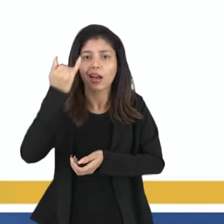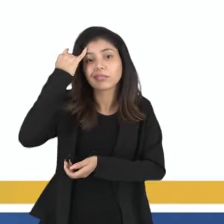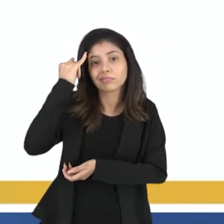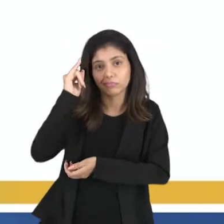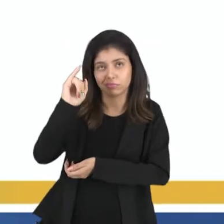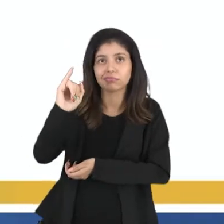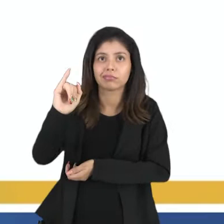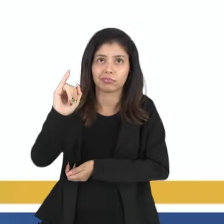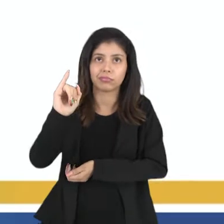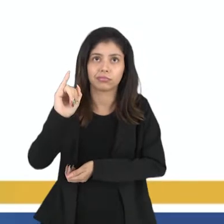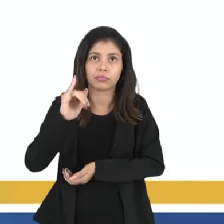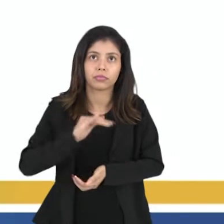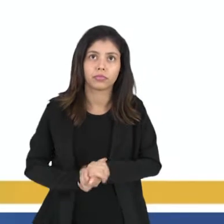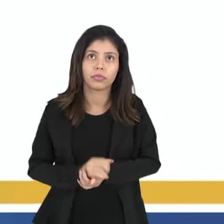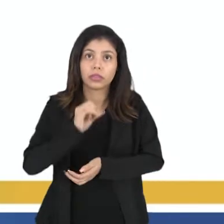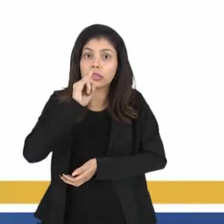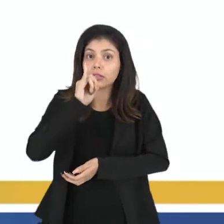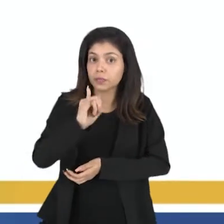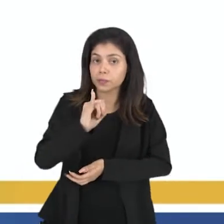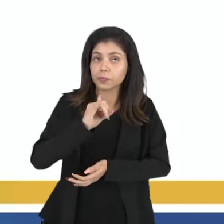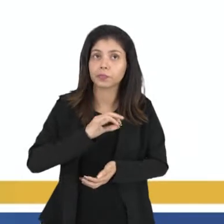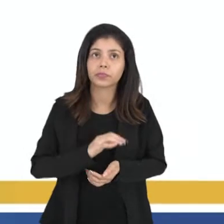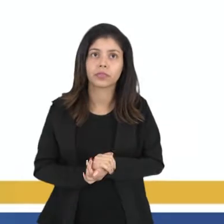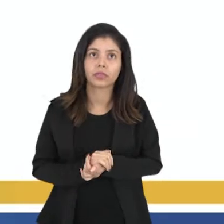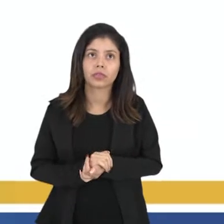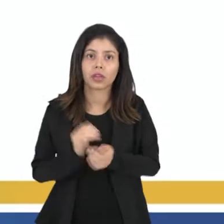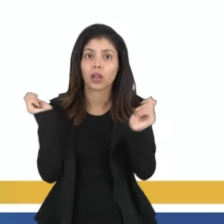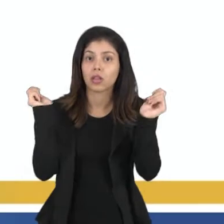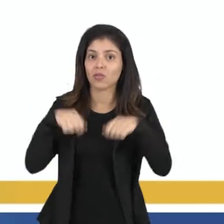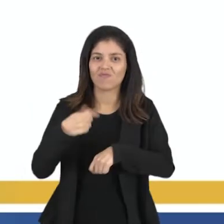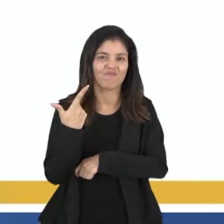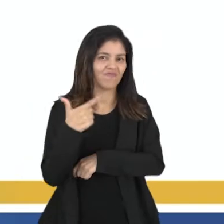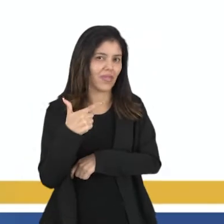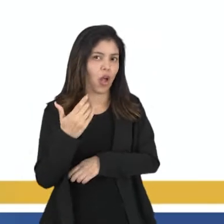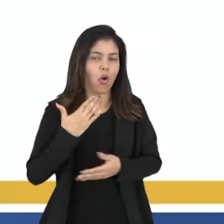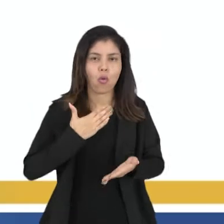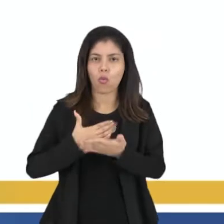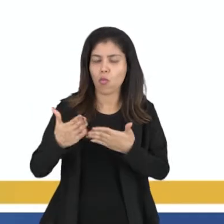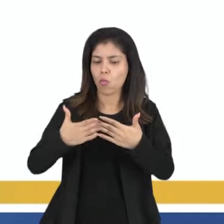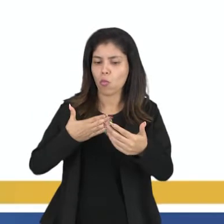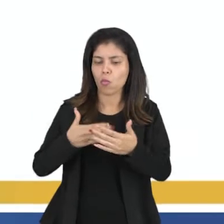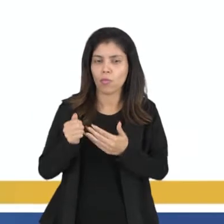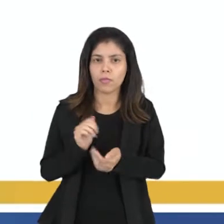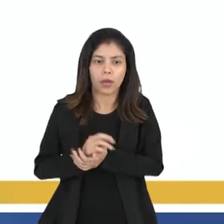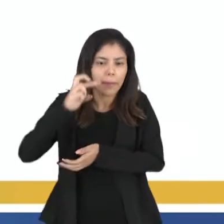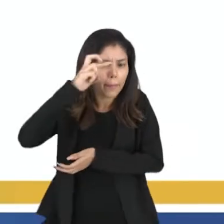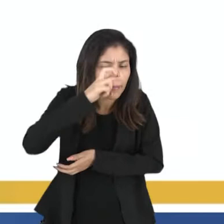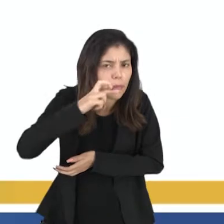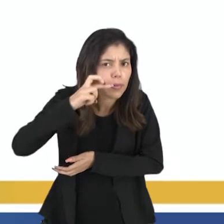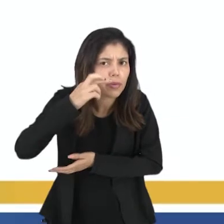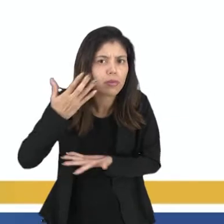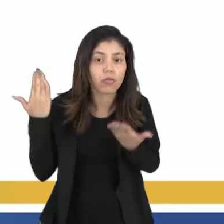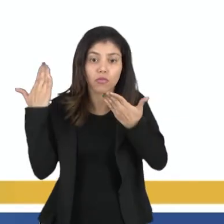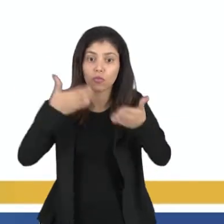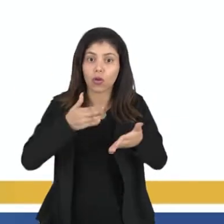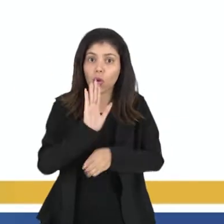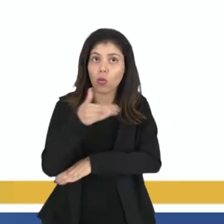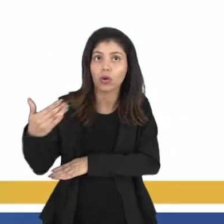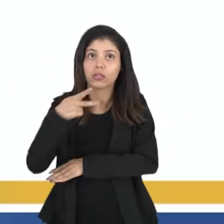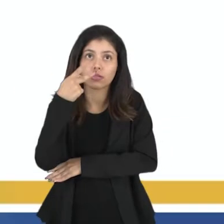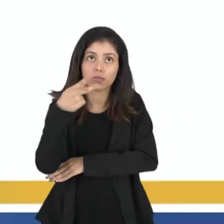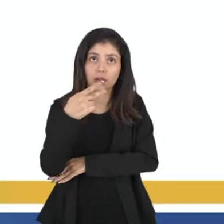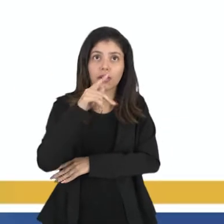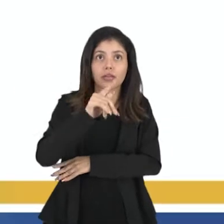ideia. E se for impossível atribuir qualquer impressão sensorial, e quando ele está falando